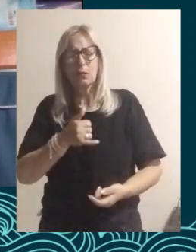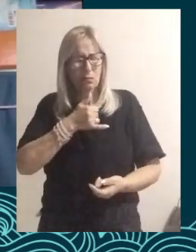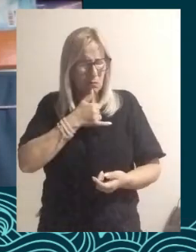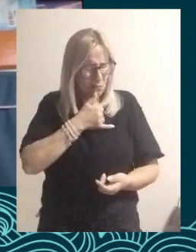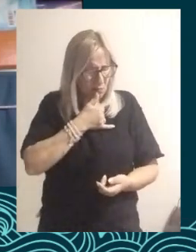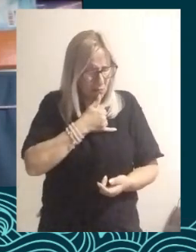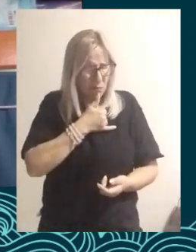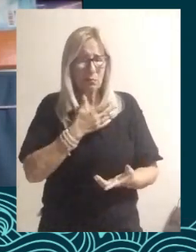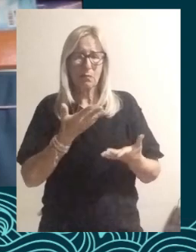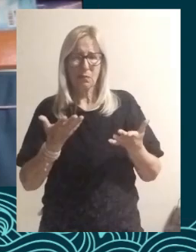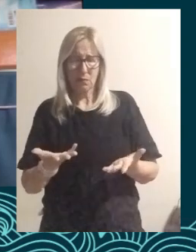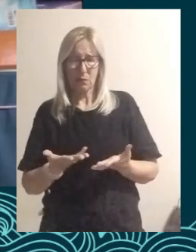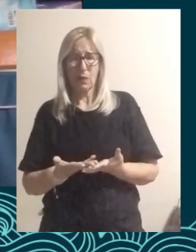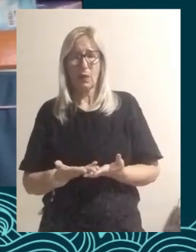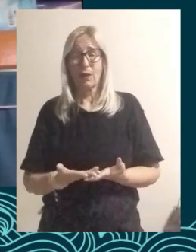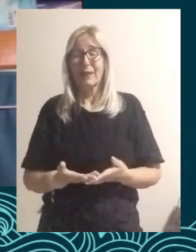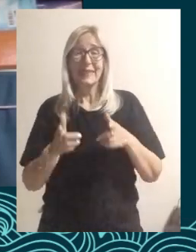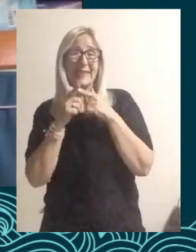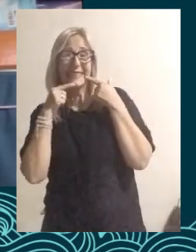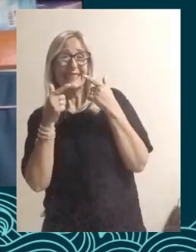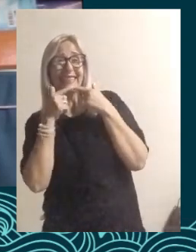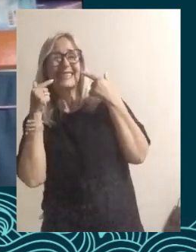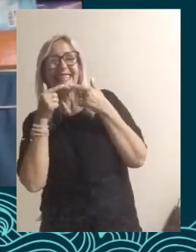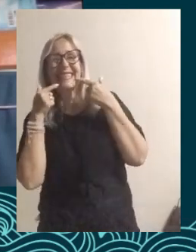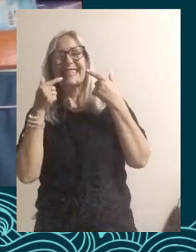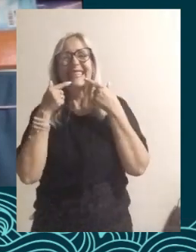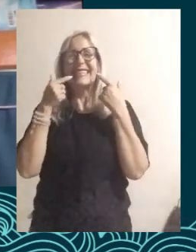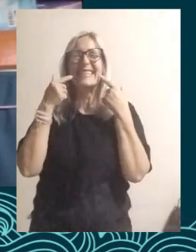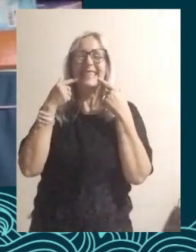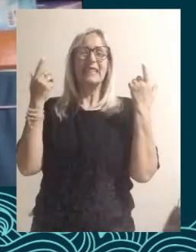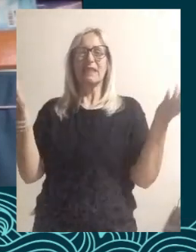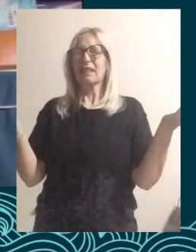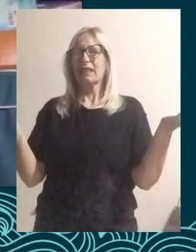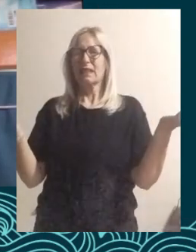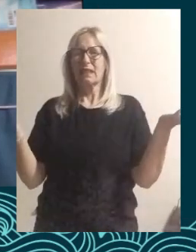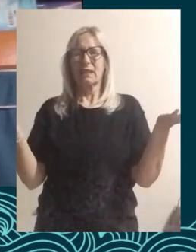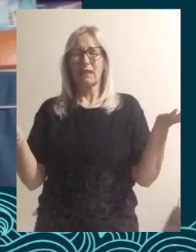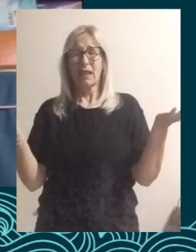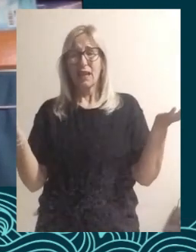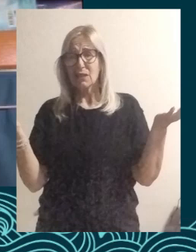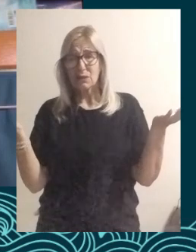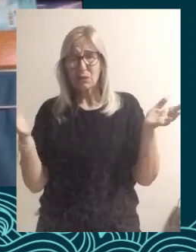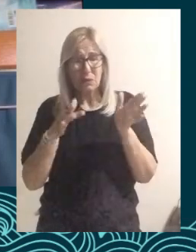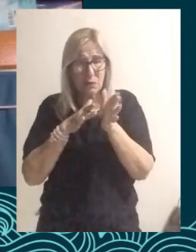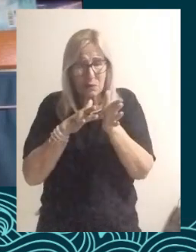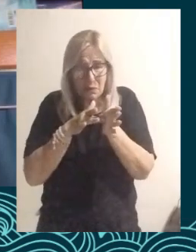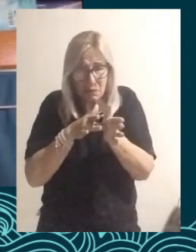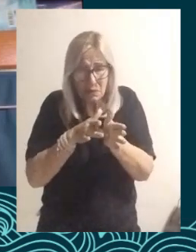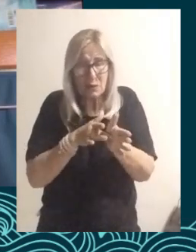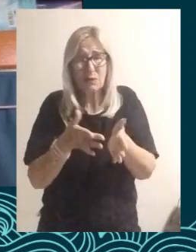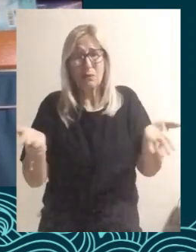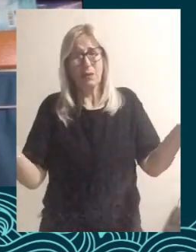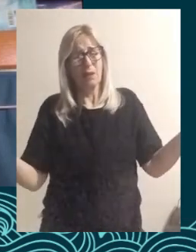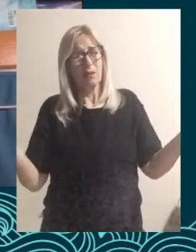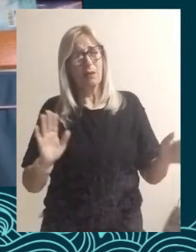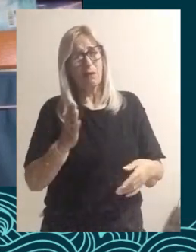porque a gente está cansada, porque a gente está triste, a gente precisa, não pode estar o tempo todo sorrindo, senão vai ser viver num